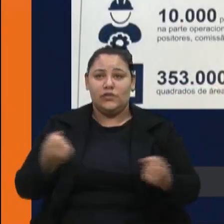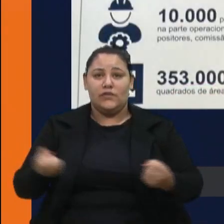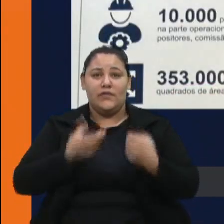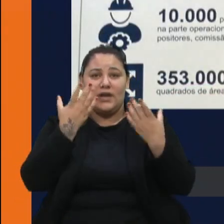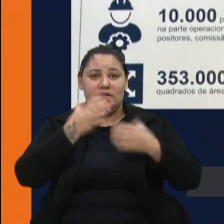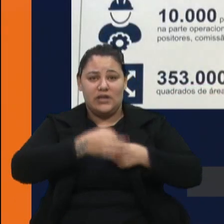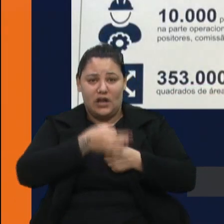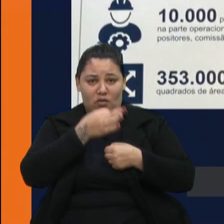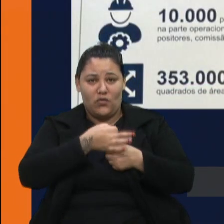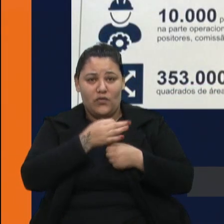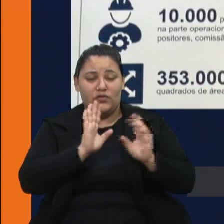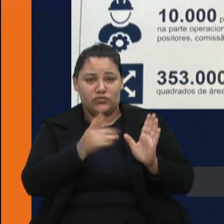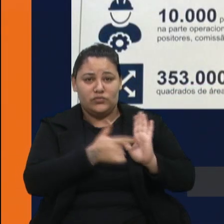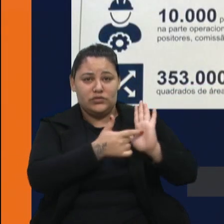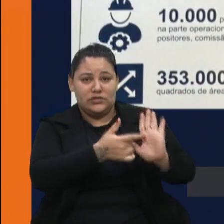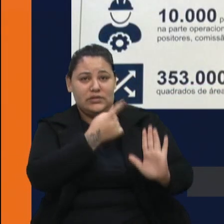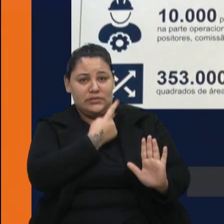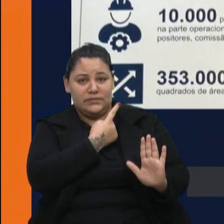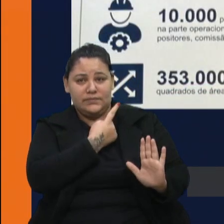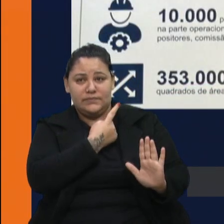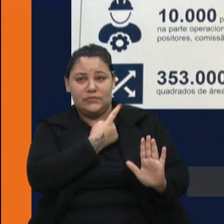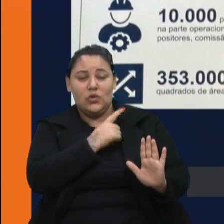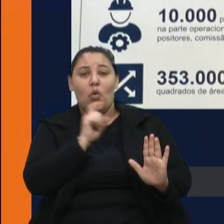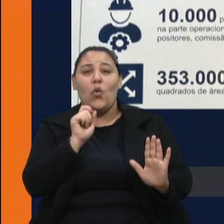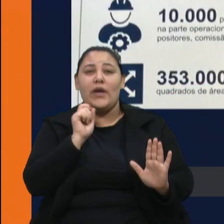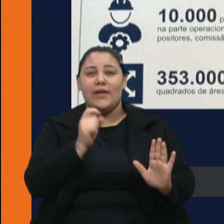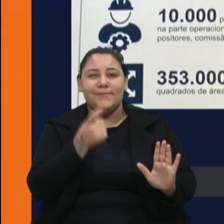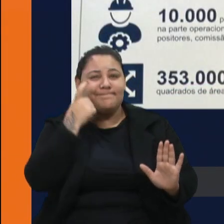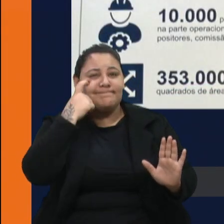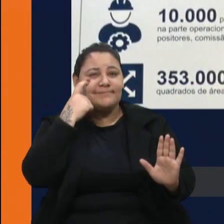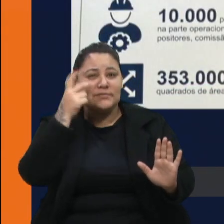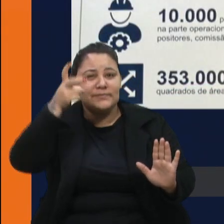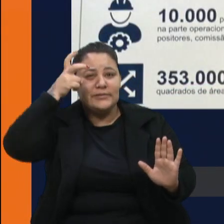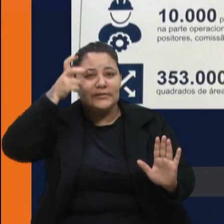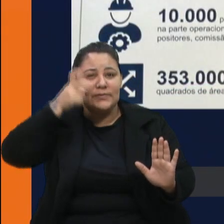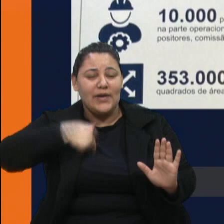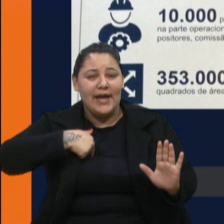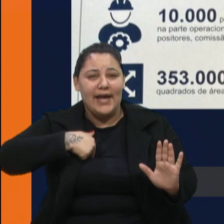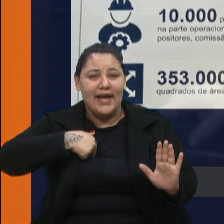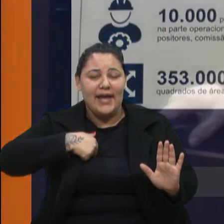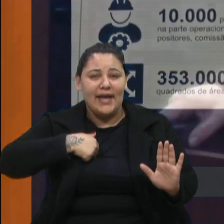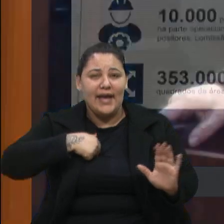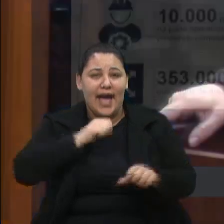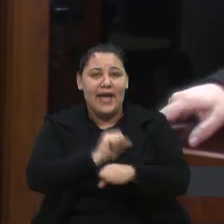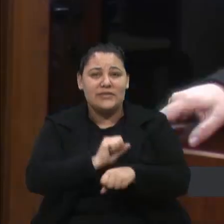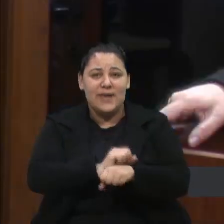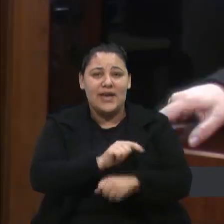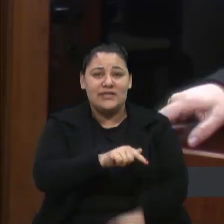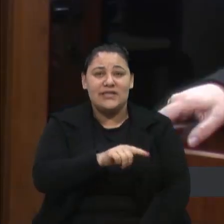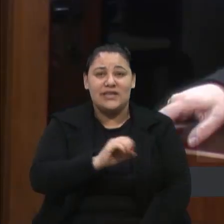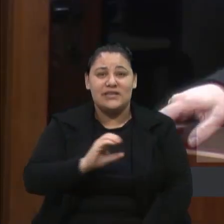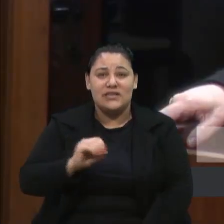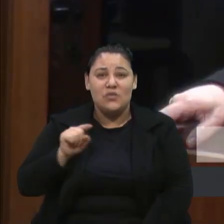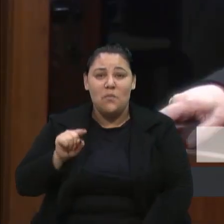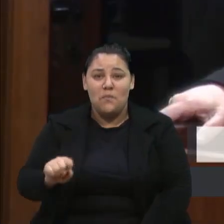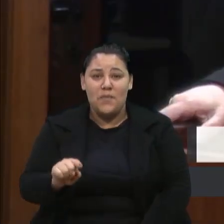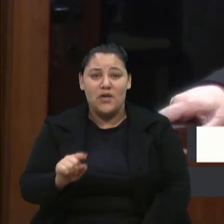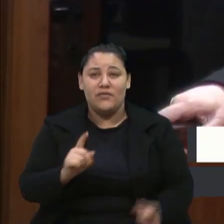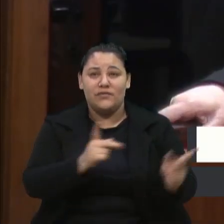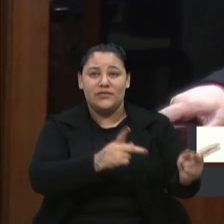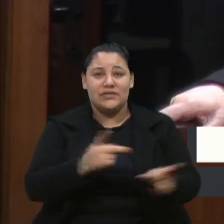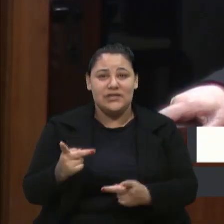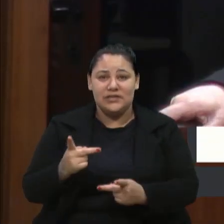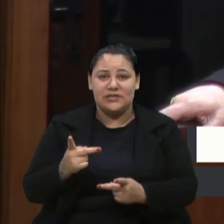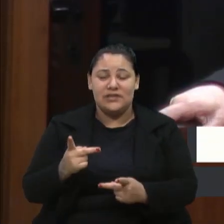trouxe aqui, mas o que me chama muito a atenção é a perspectiva de 700 mil visitantes. É um movimento